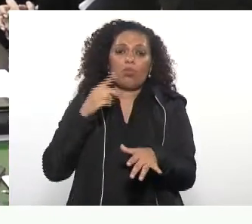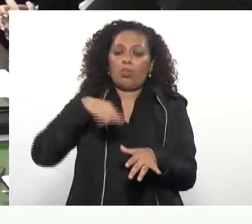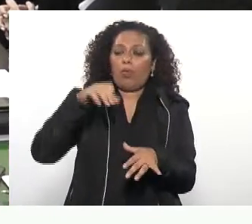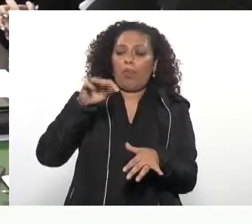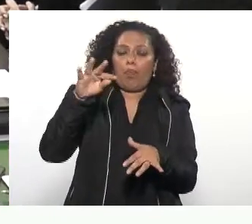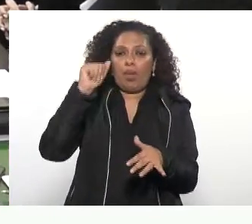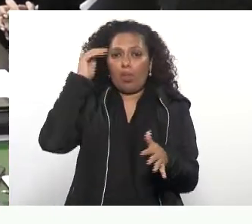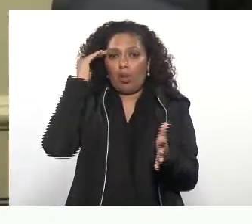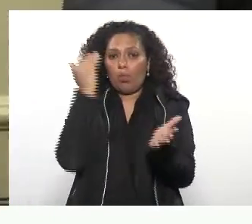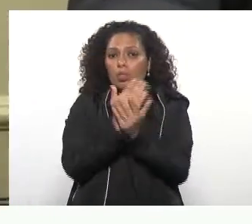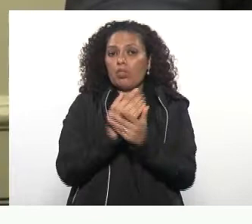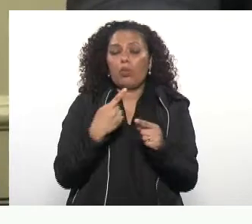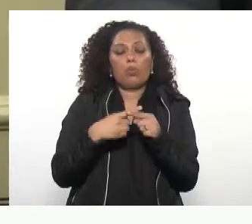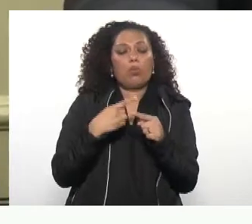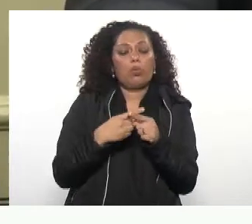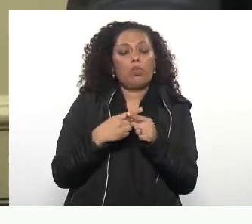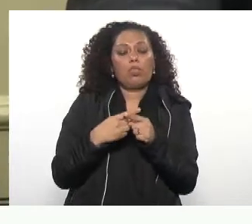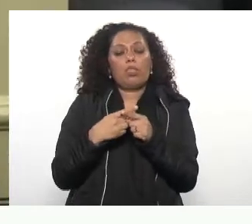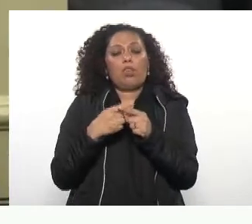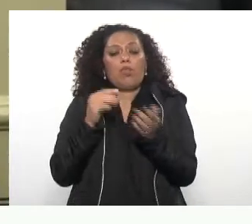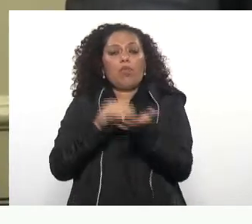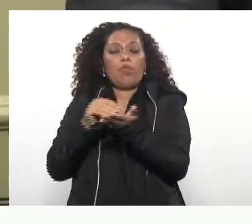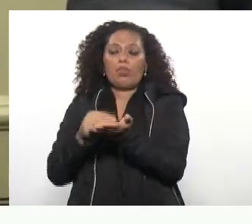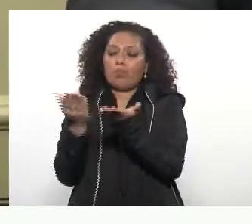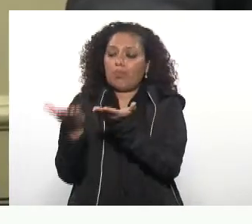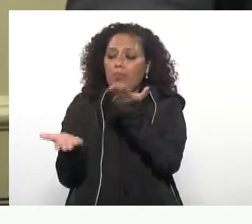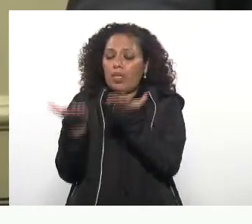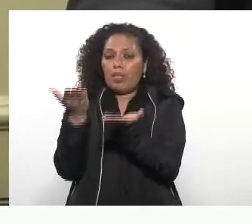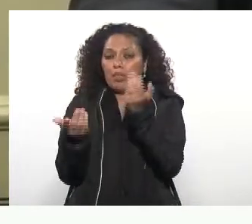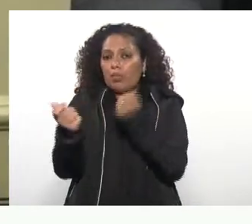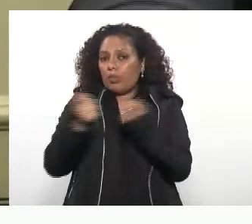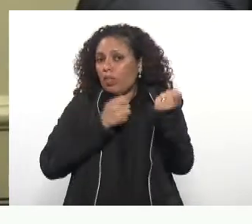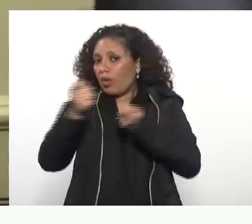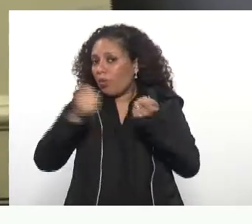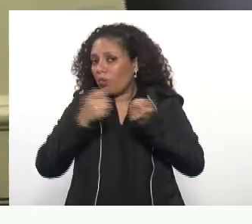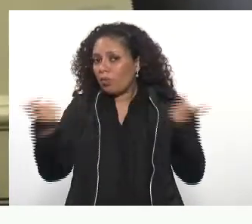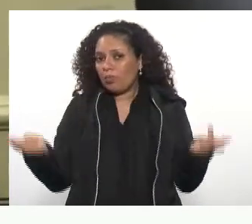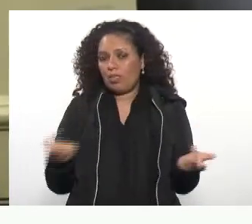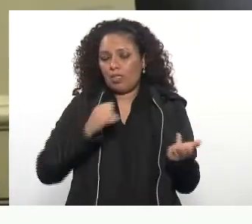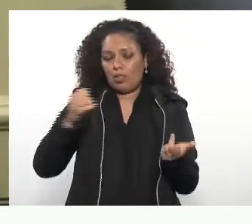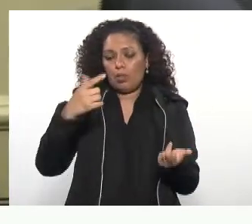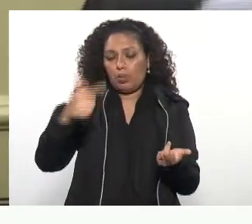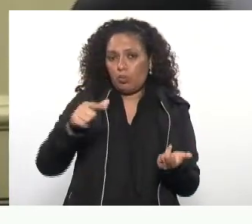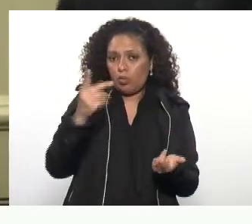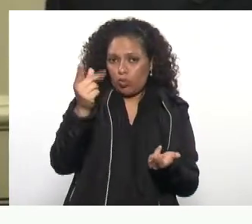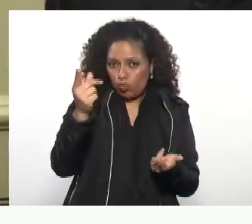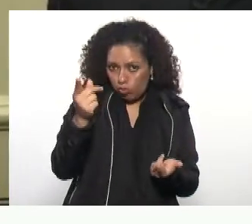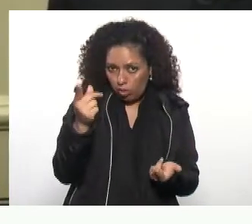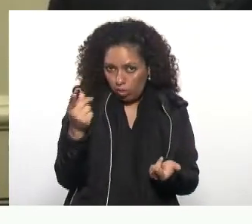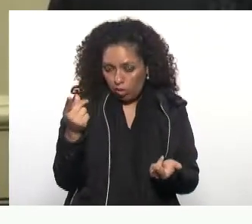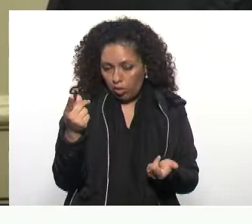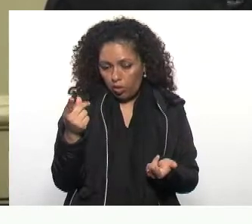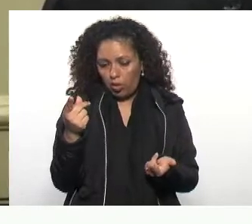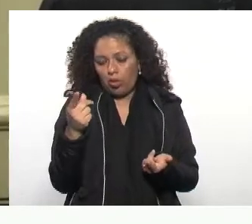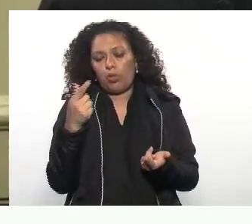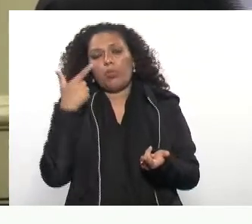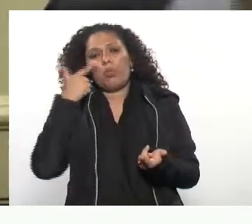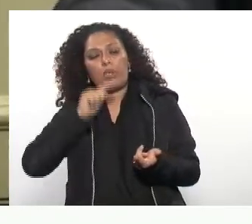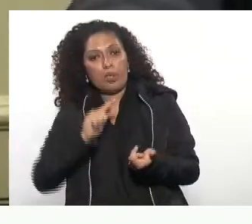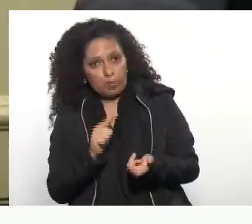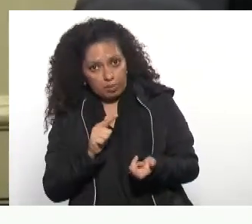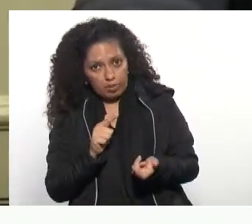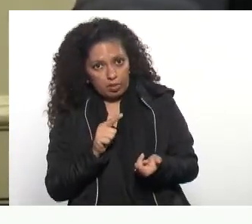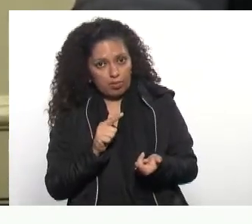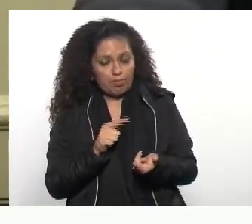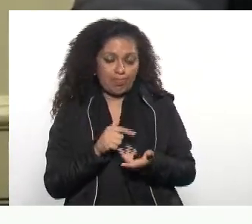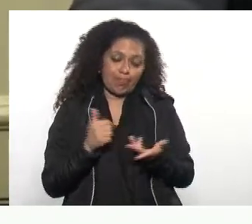ocorre em virtude do desequilíbrio econômico-financeiro. Se não se mantém aquela verba necessária para que aquilo se alcance,